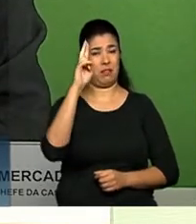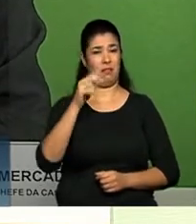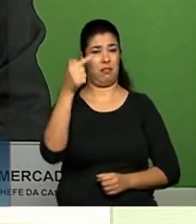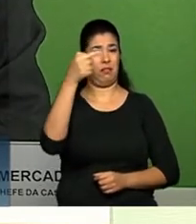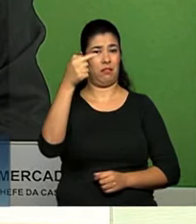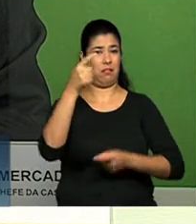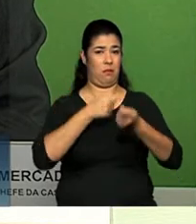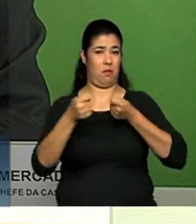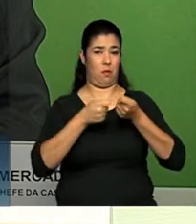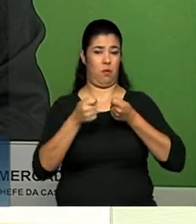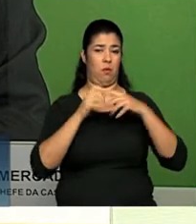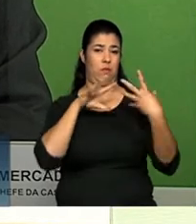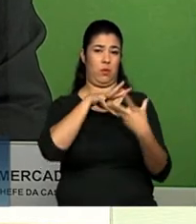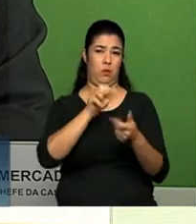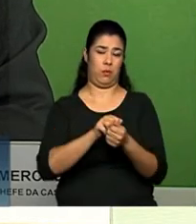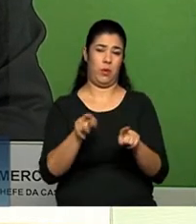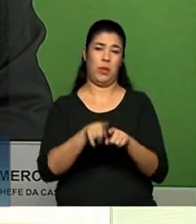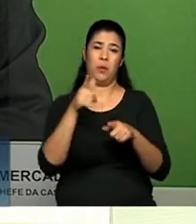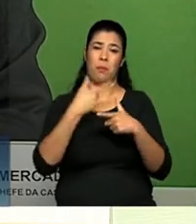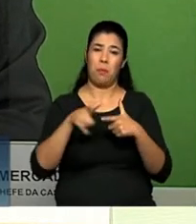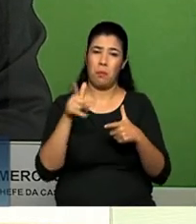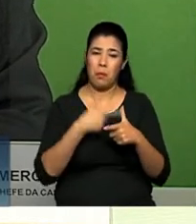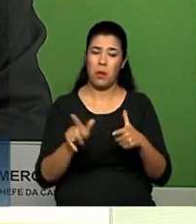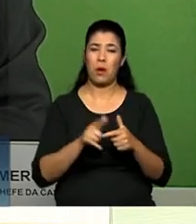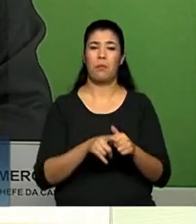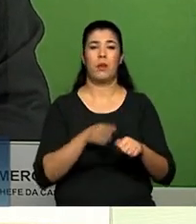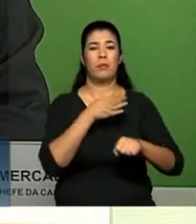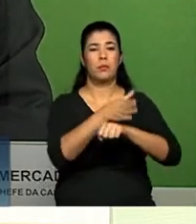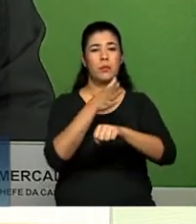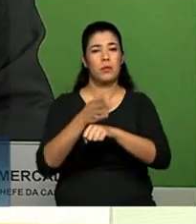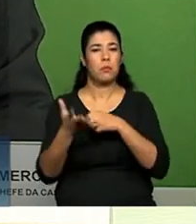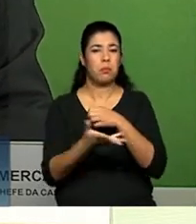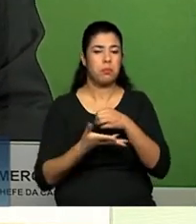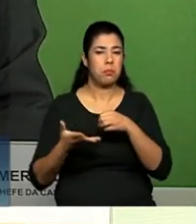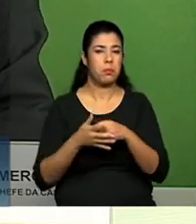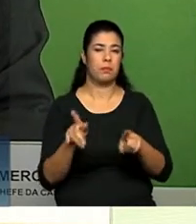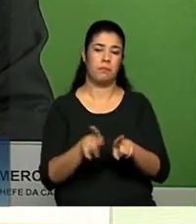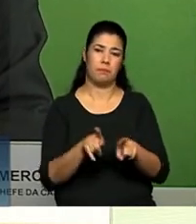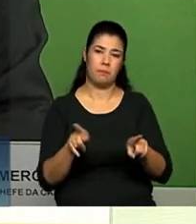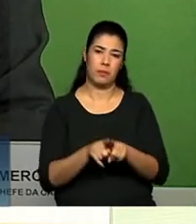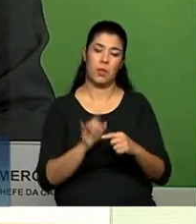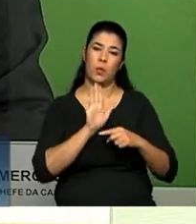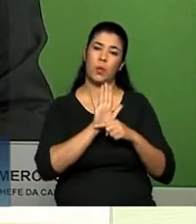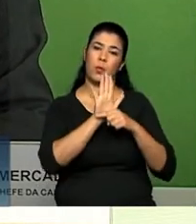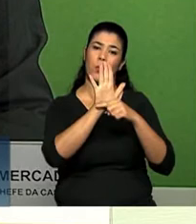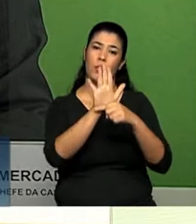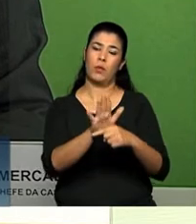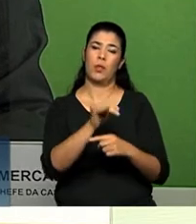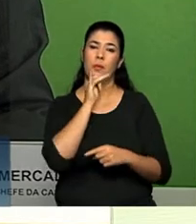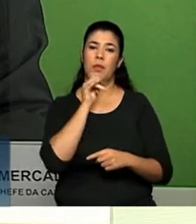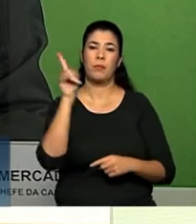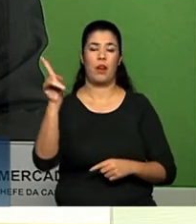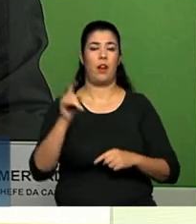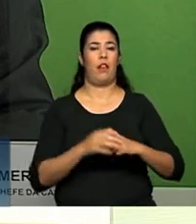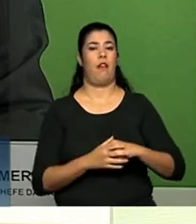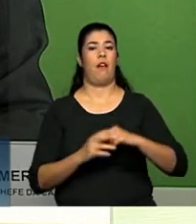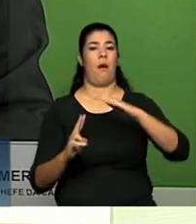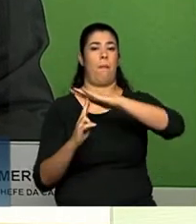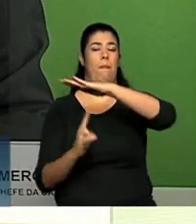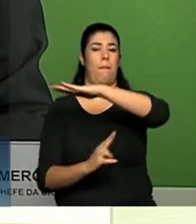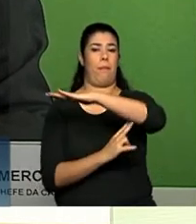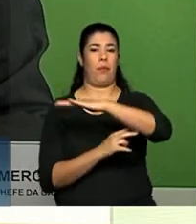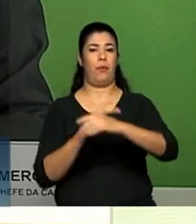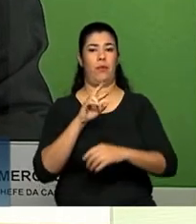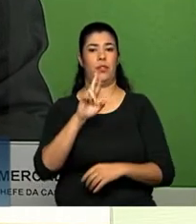temos programas de infraestrutura, de investimentos muito importantes que começam o resultado da ponte Rio-Niterói mostra